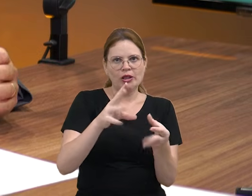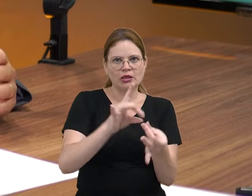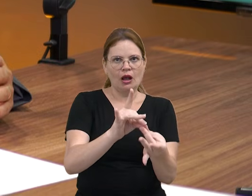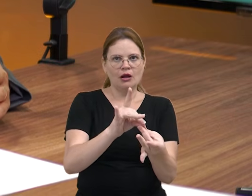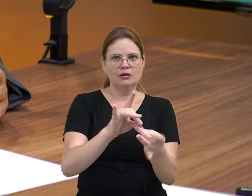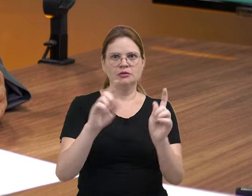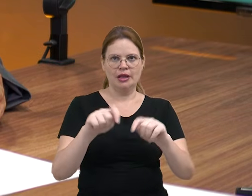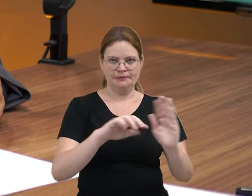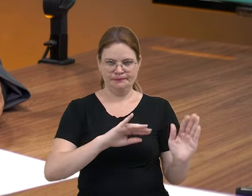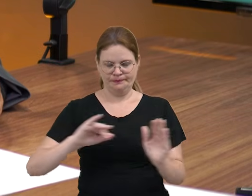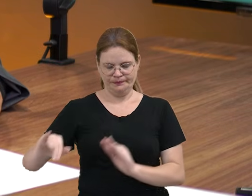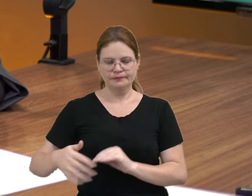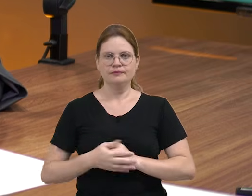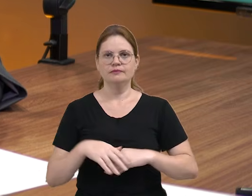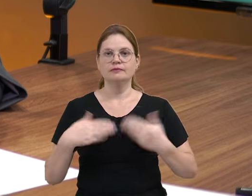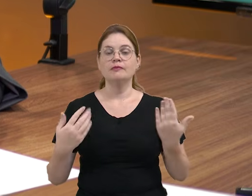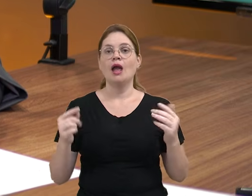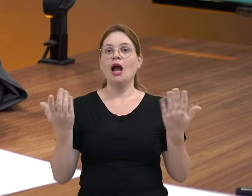lemos,